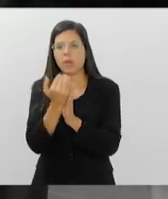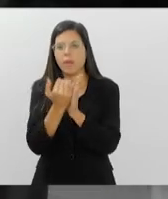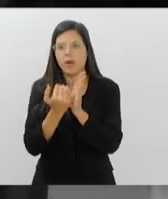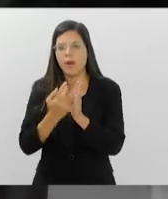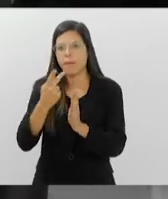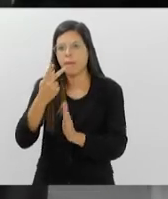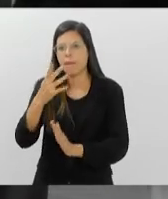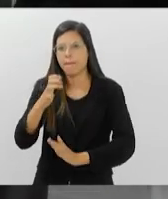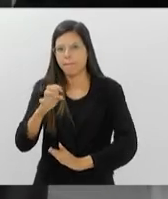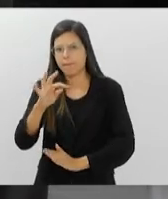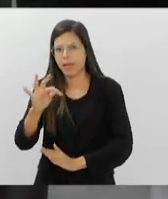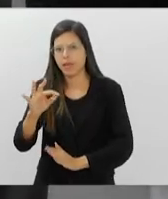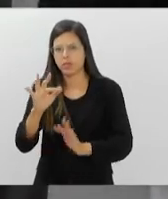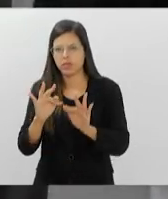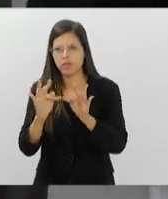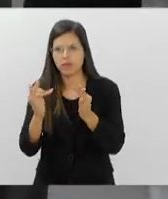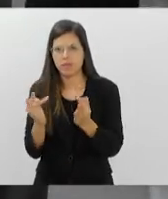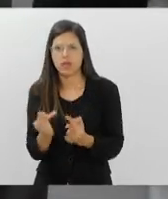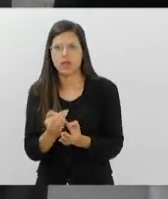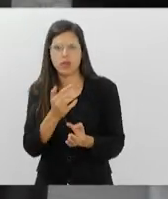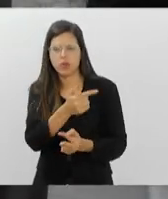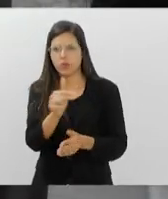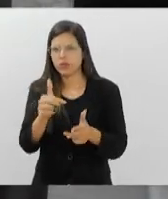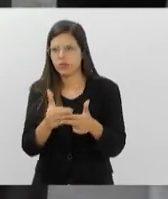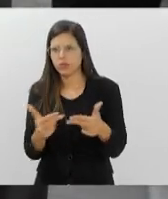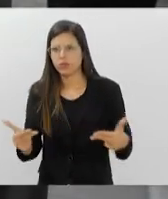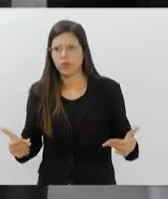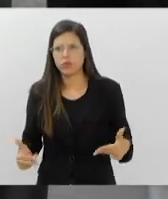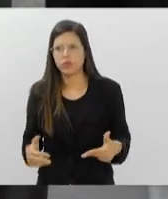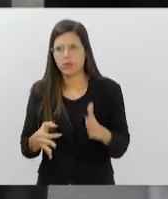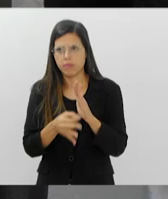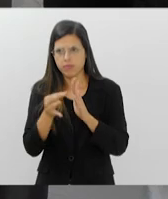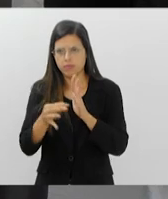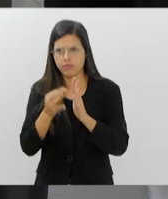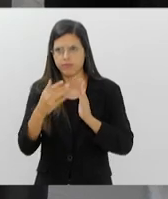família e dá outras providências. O parecer é meu?